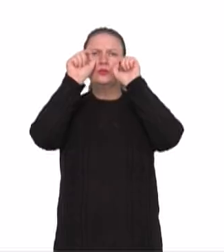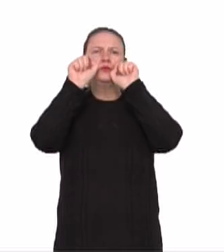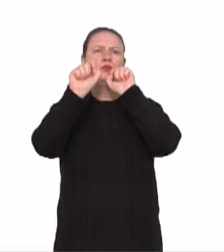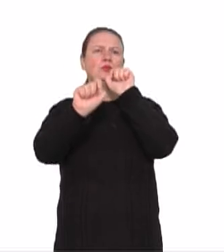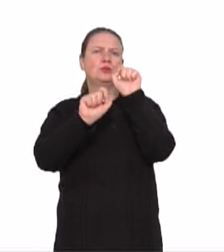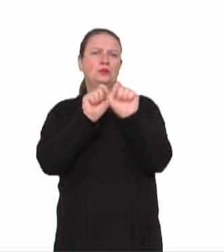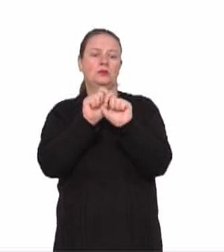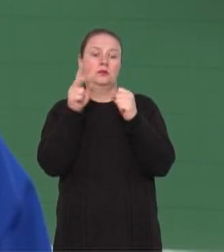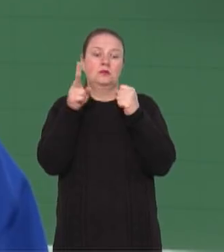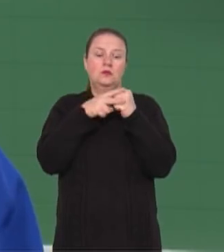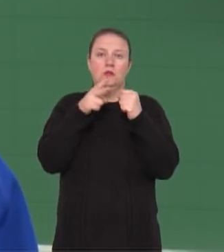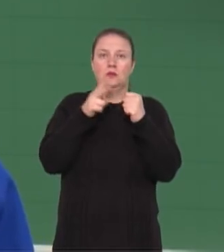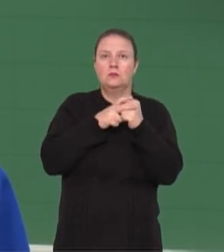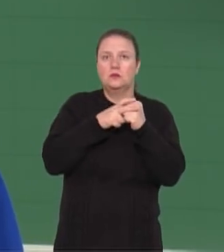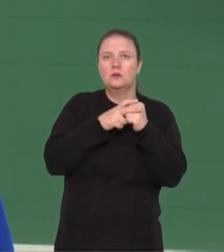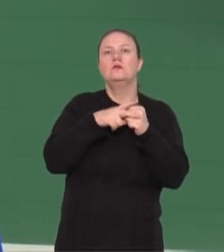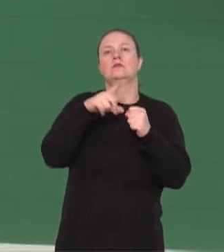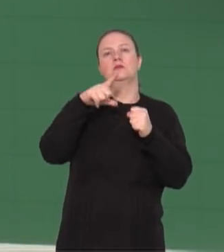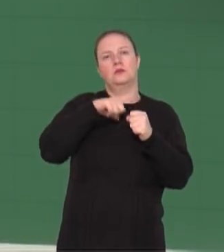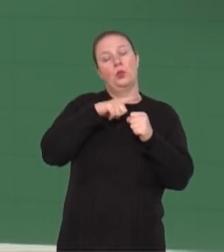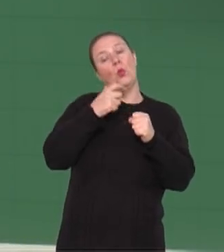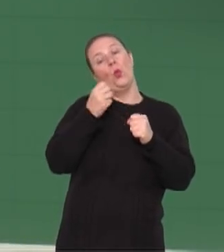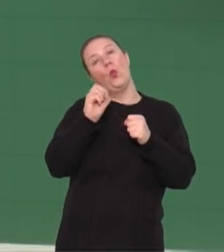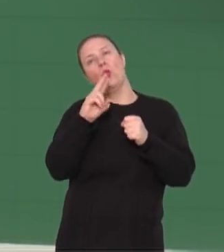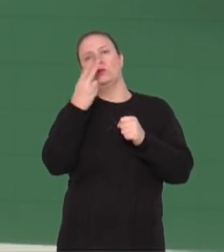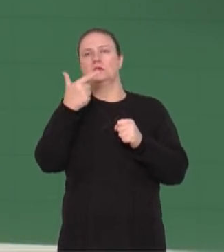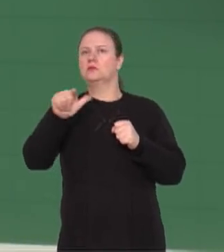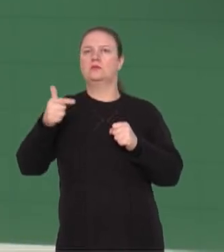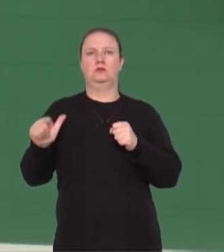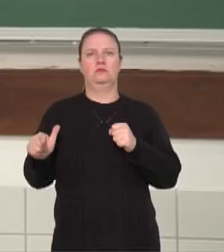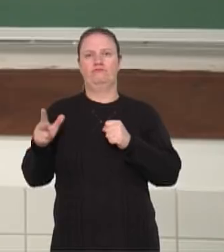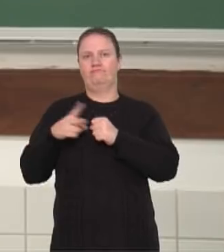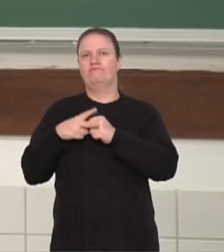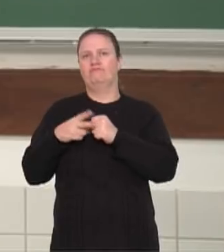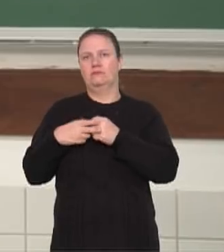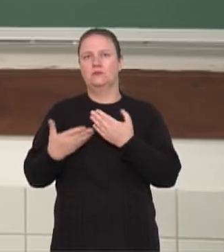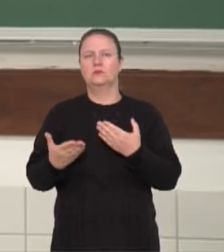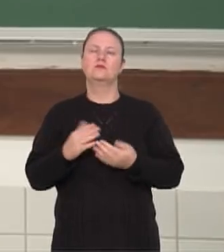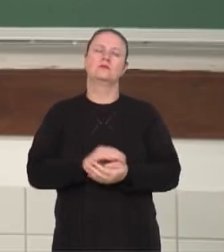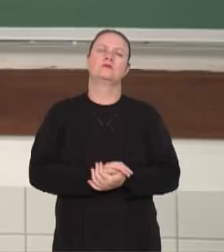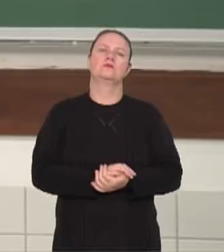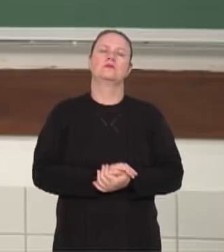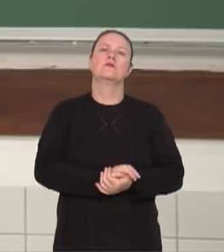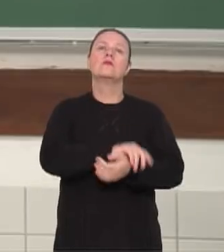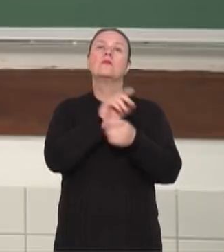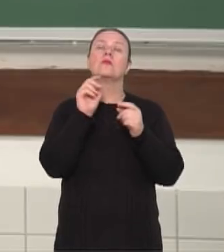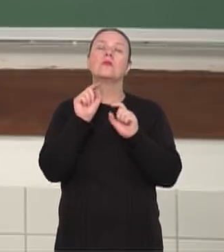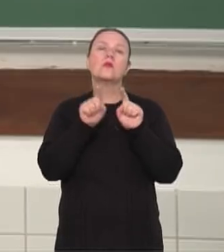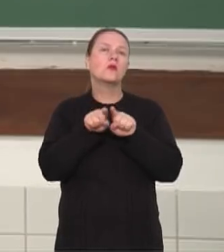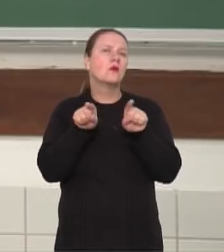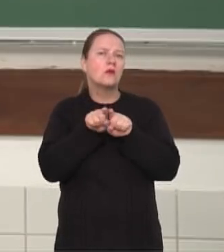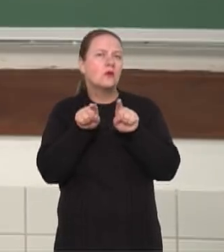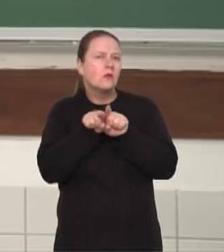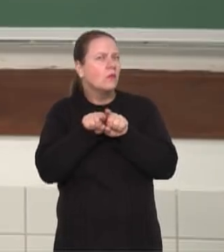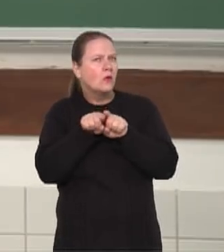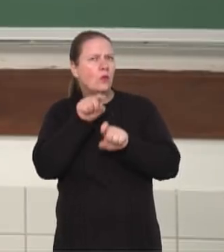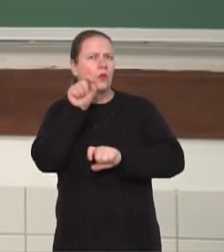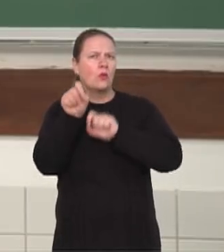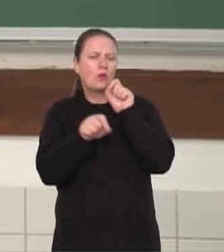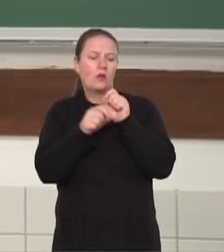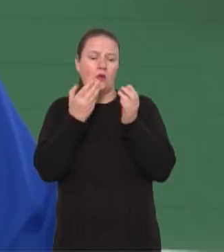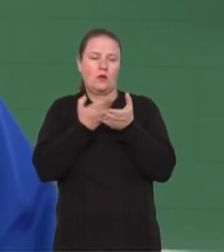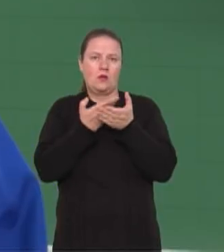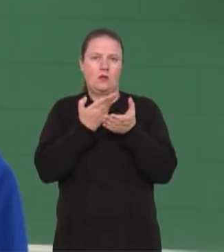não verbal. E outros elementos que vamos revisar. Então, ao longo dessas últimas aulas, nós